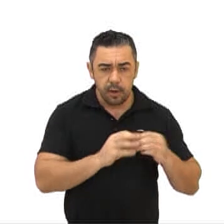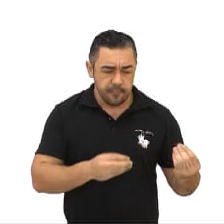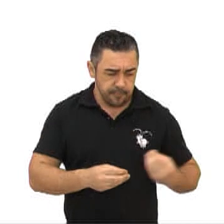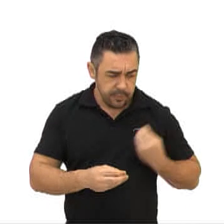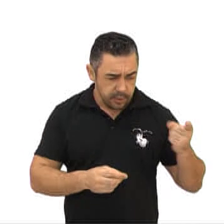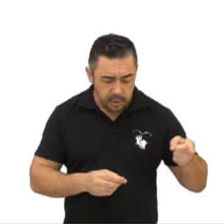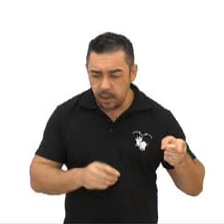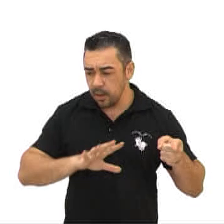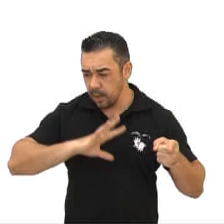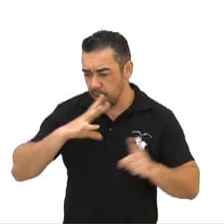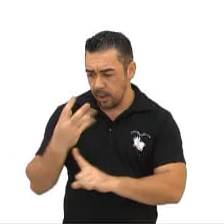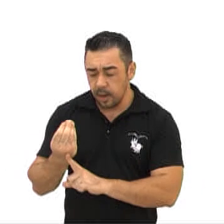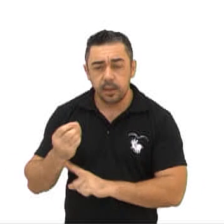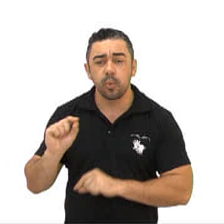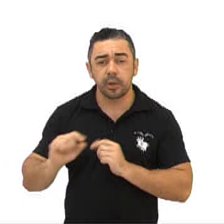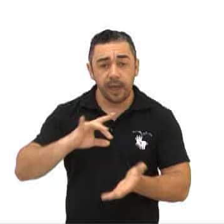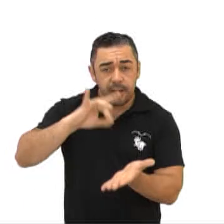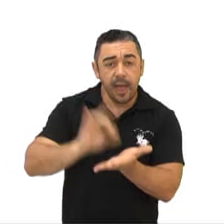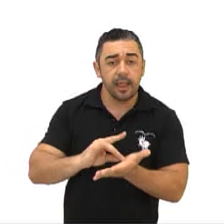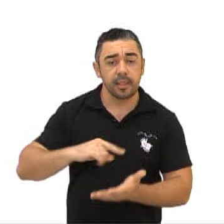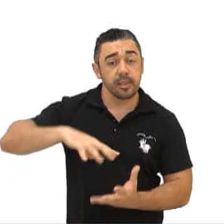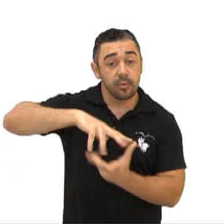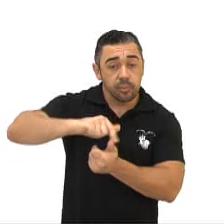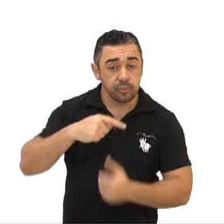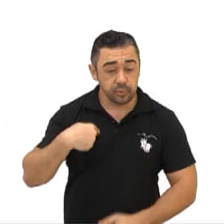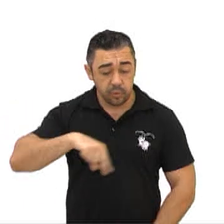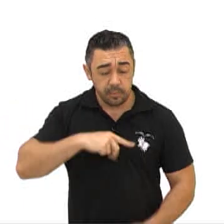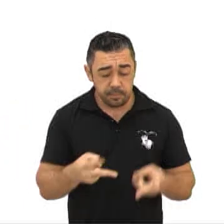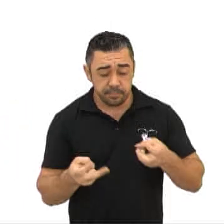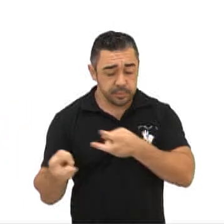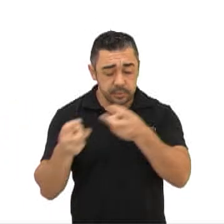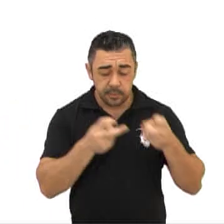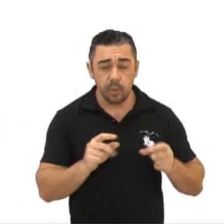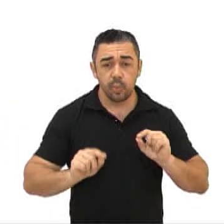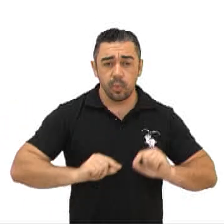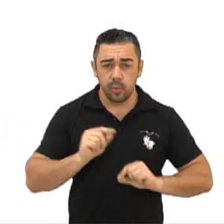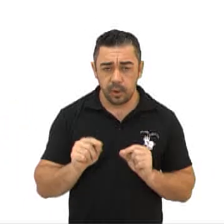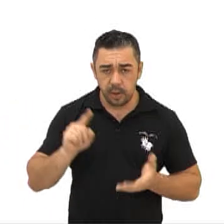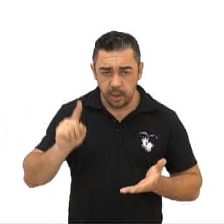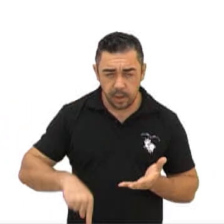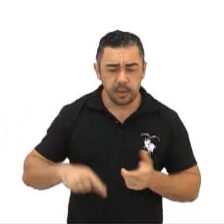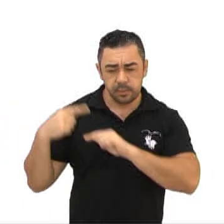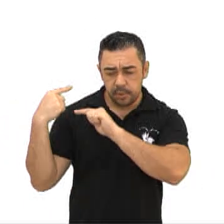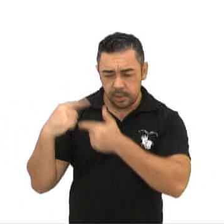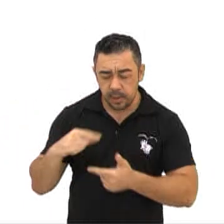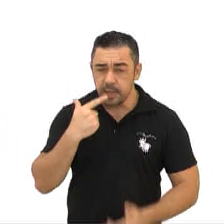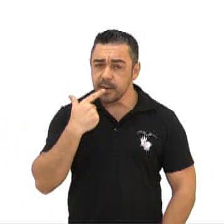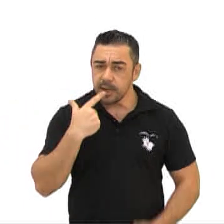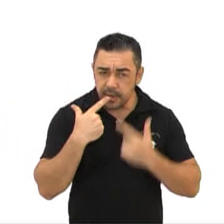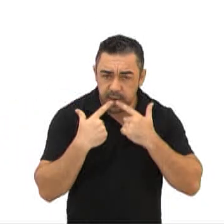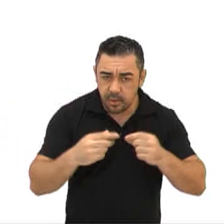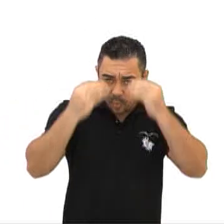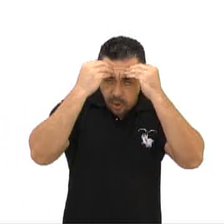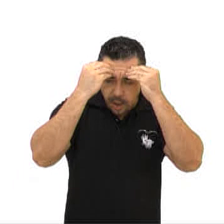ecológica e tecnológica, a realidade do mundo em que vivemos. Redefinição da classificação tradicional das linguagens visuais, sonoras e corporais,